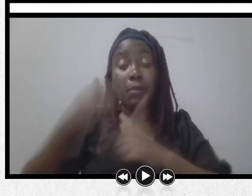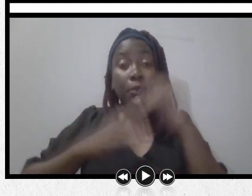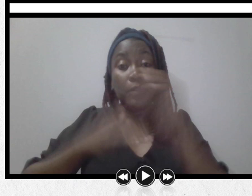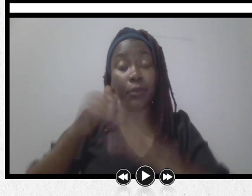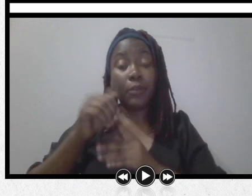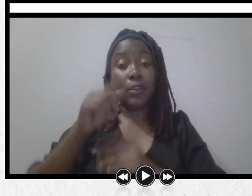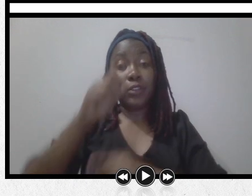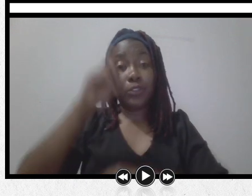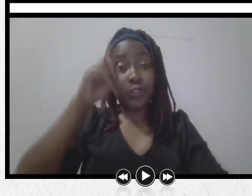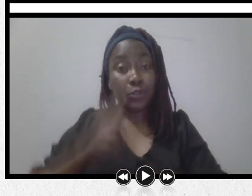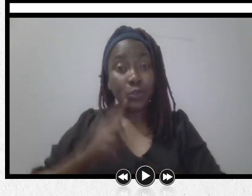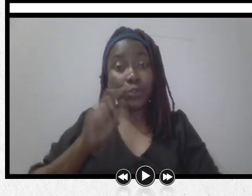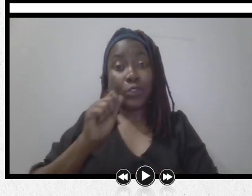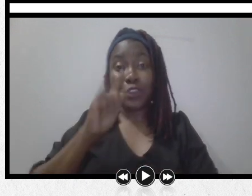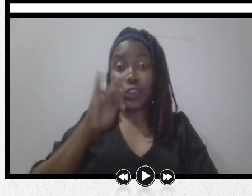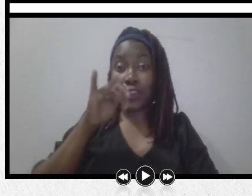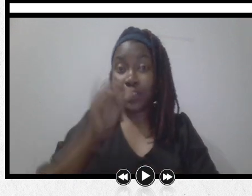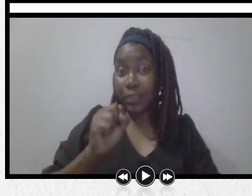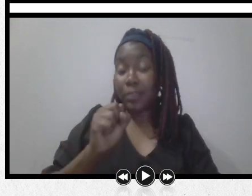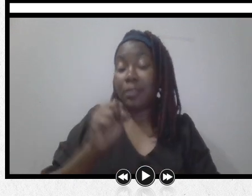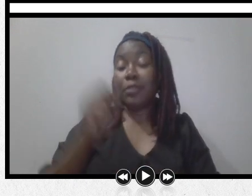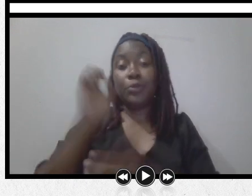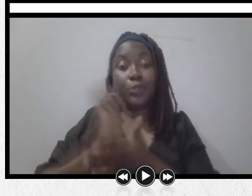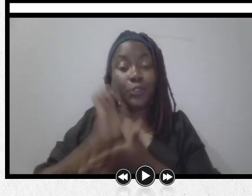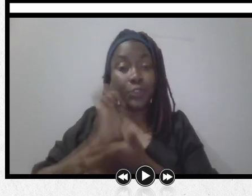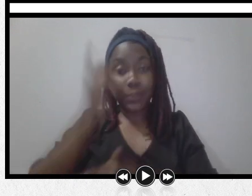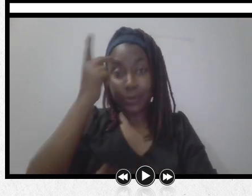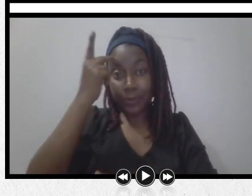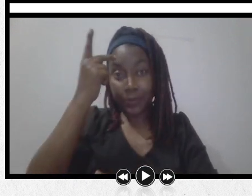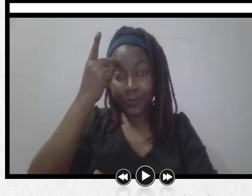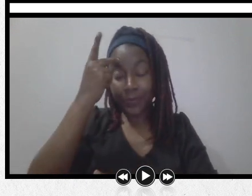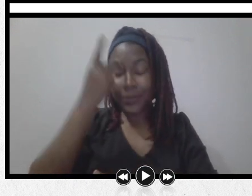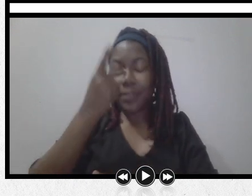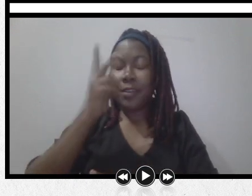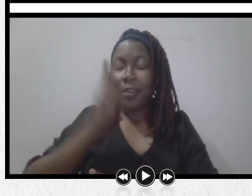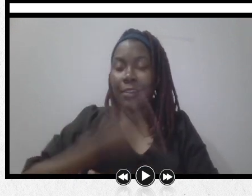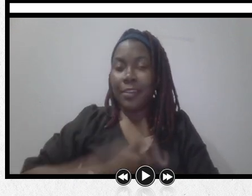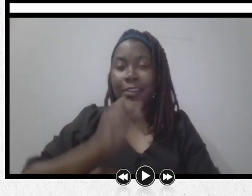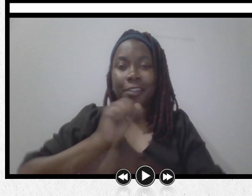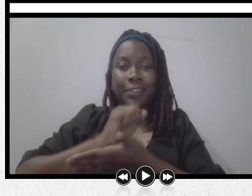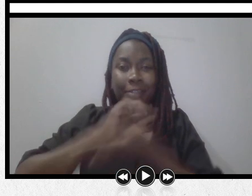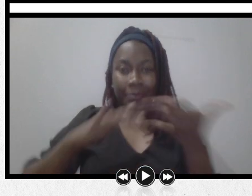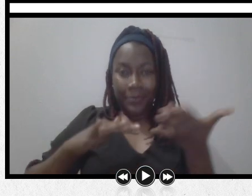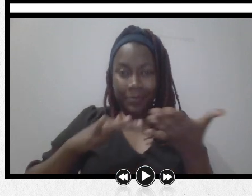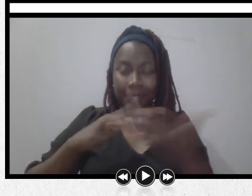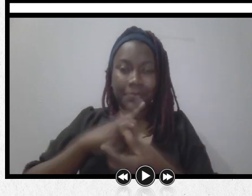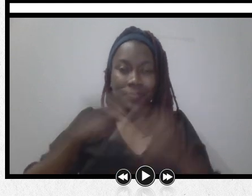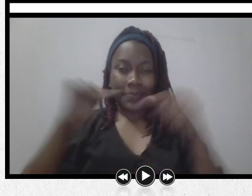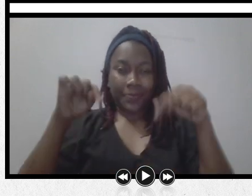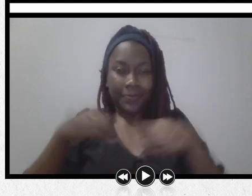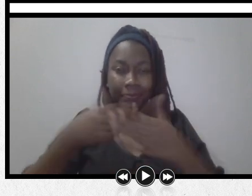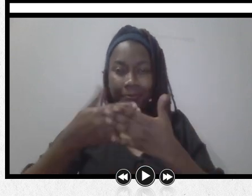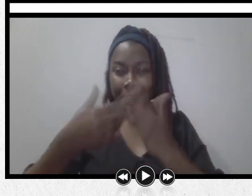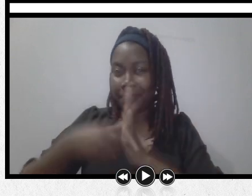agência reguladora Ares PCJ no estado de São Paulo. Dando continuidade às atividades que tivemos aqui nas